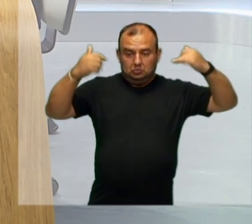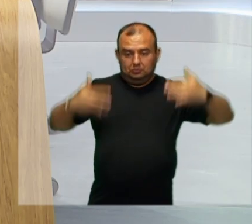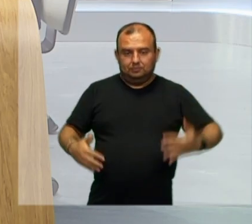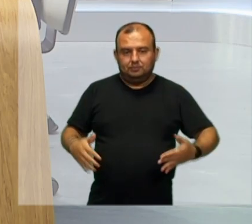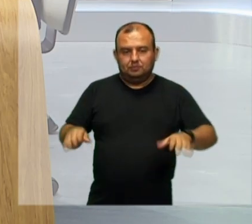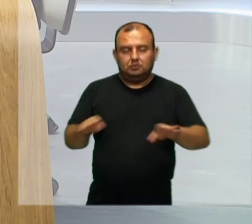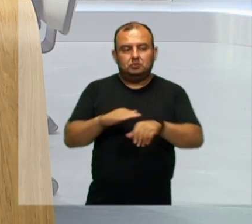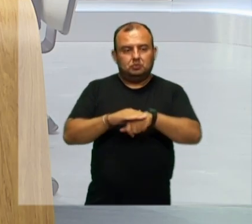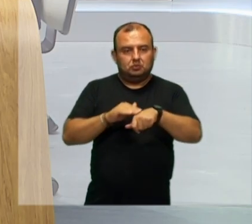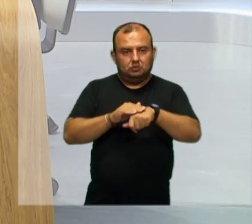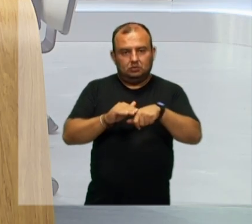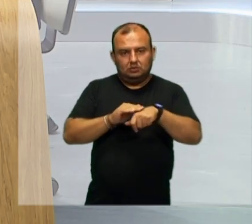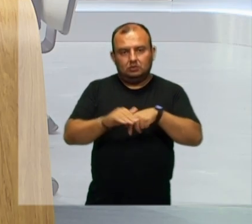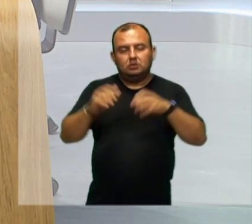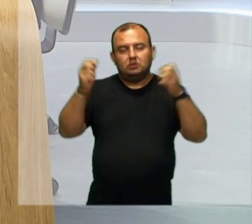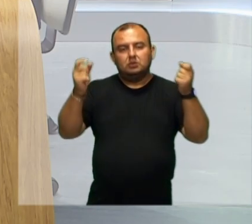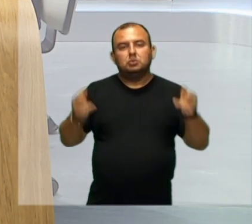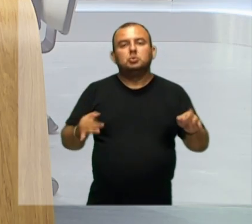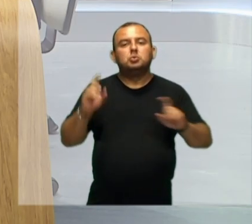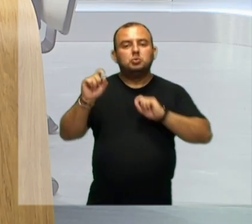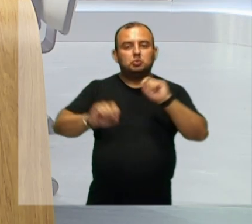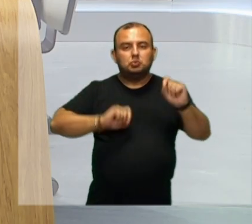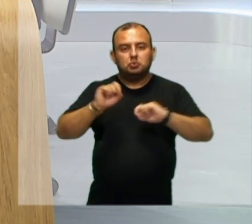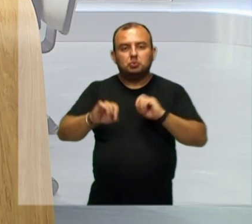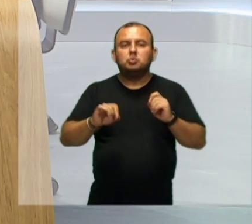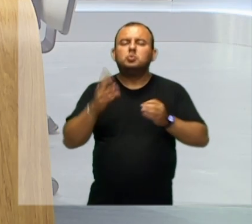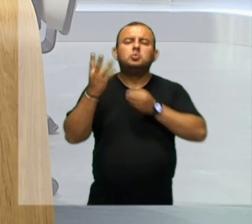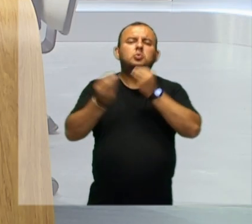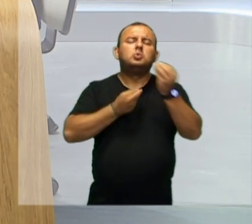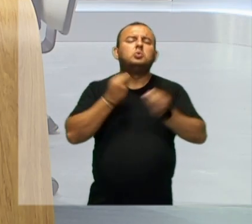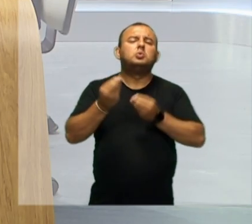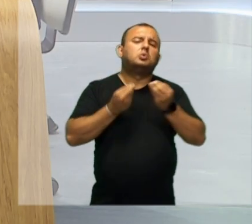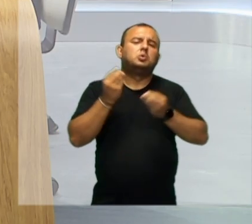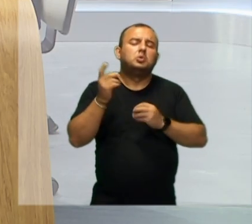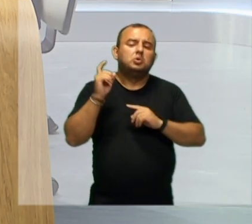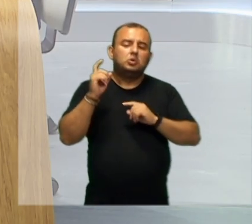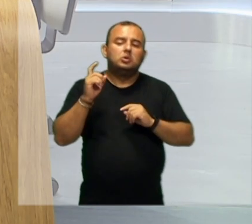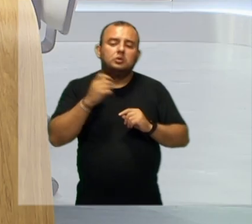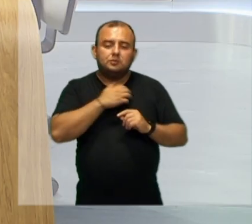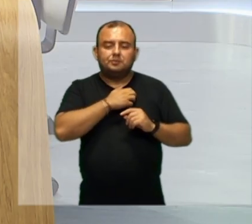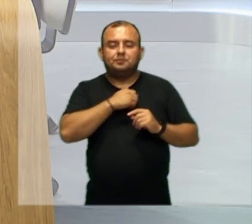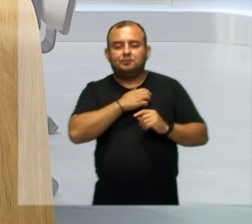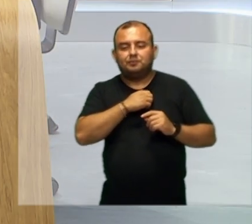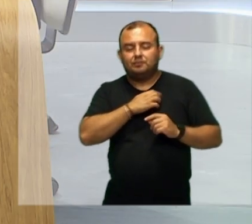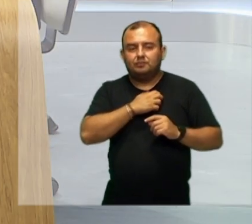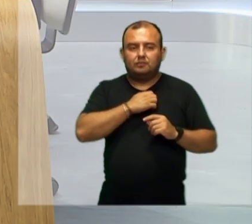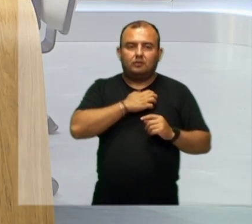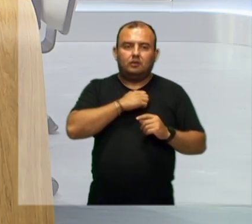conversava aqui no bastidor a respeito de como que se dá essa